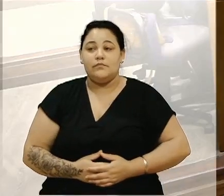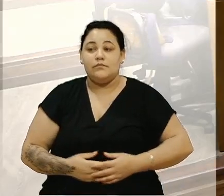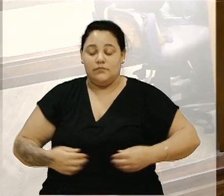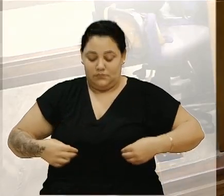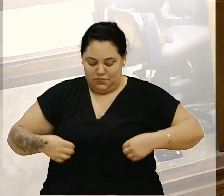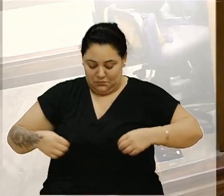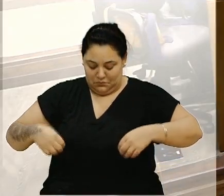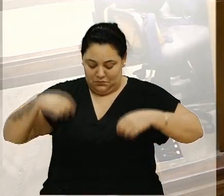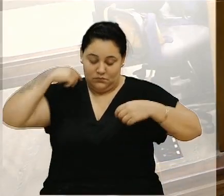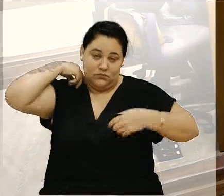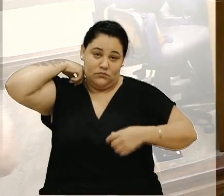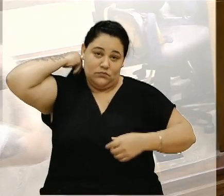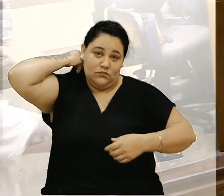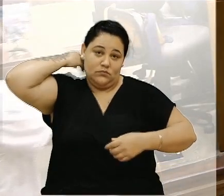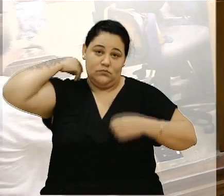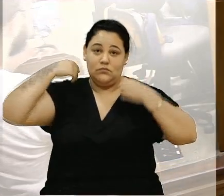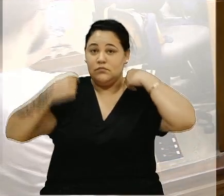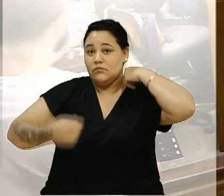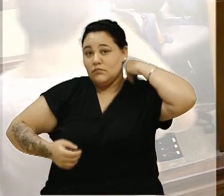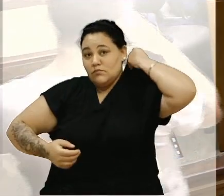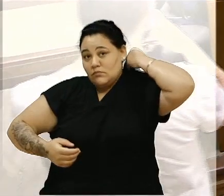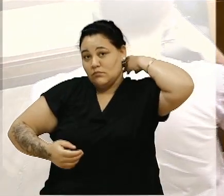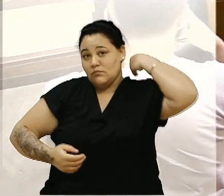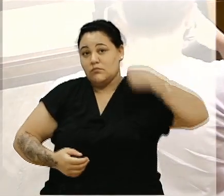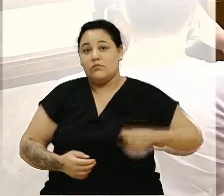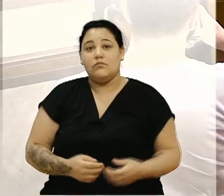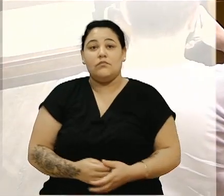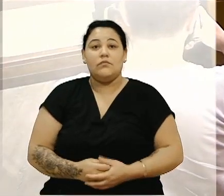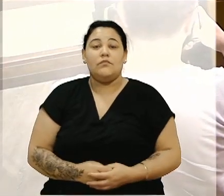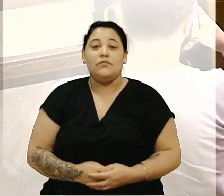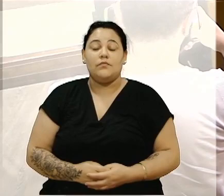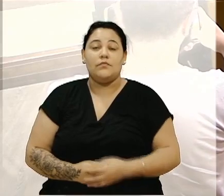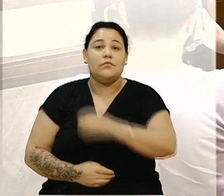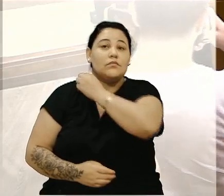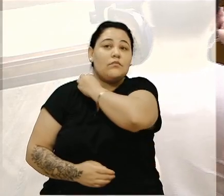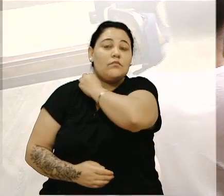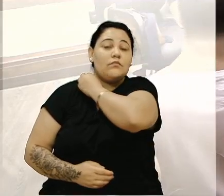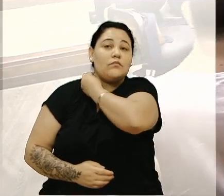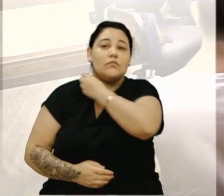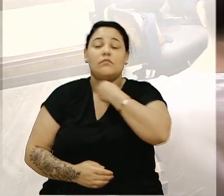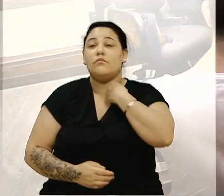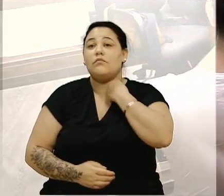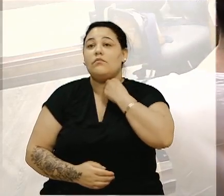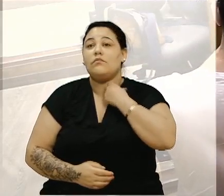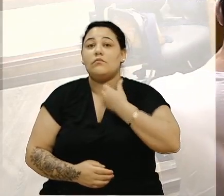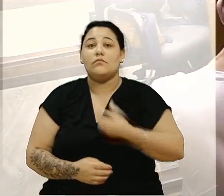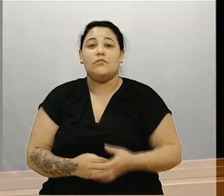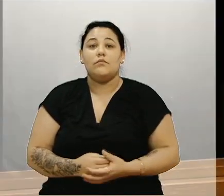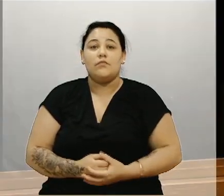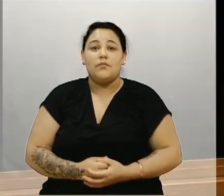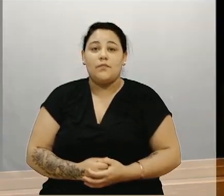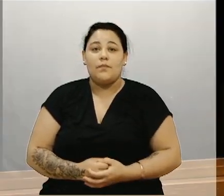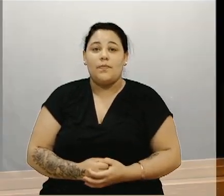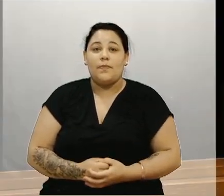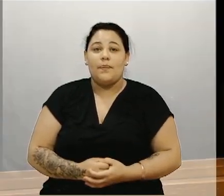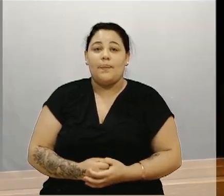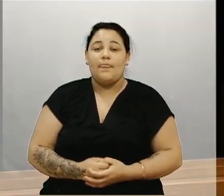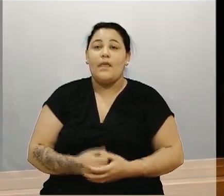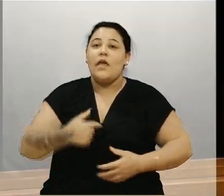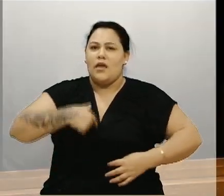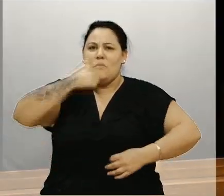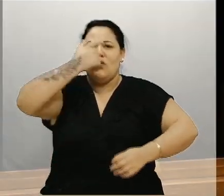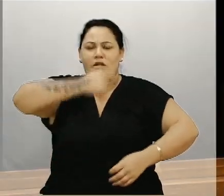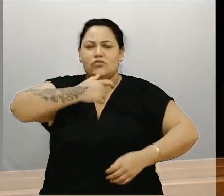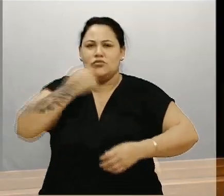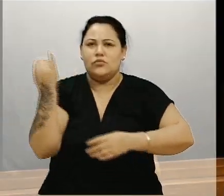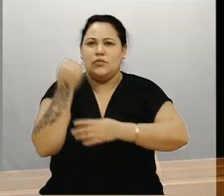Quero ver se eu consigo falar de dois assuntos. Eu acho que é importante essa questão que o vereador Rafael trouxe